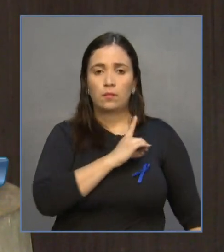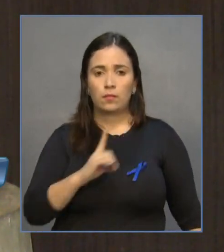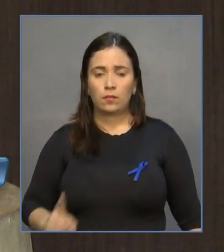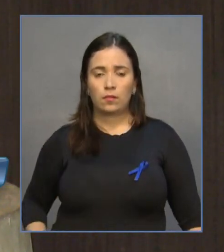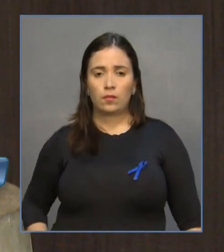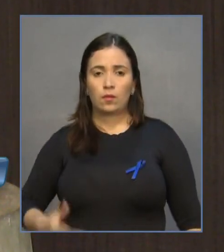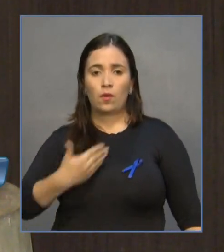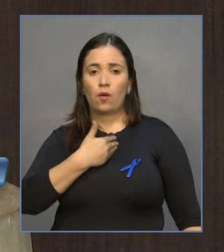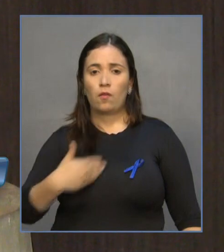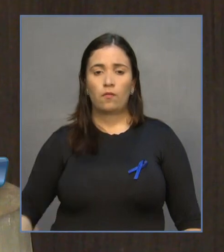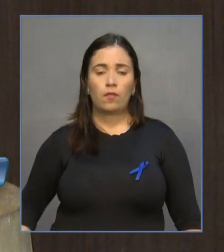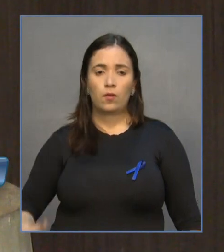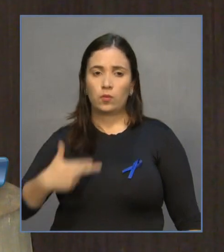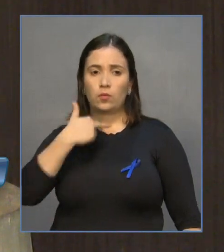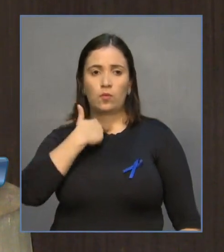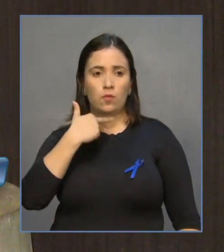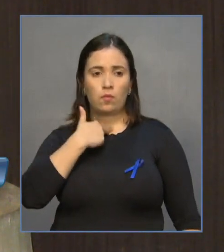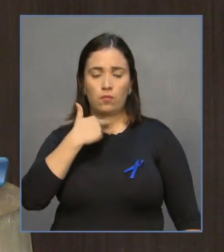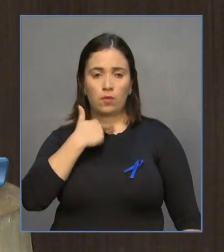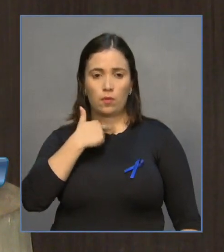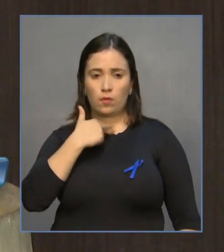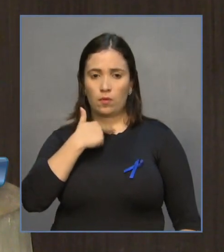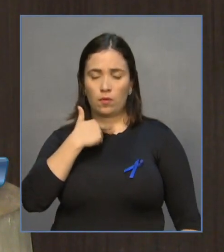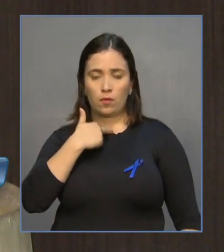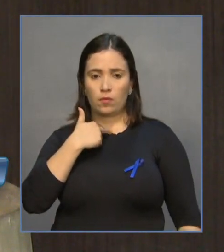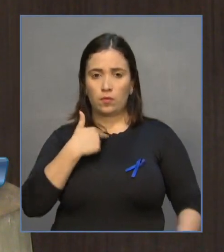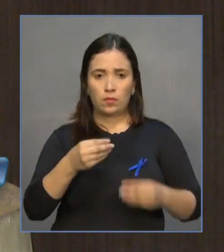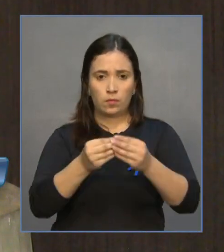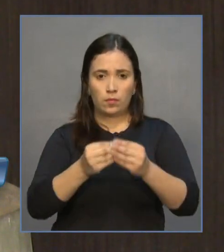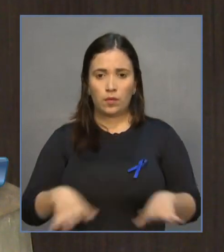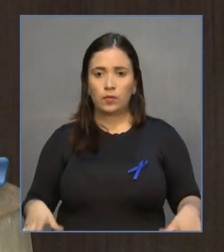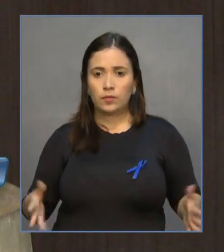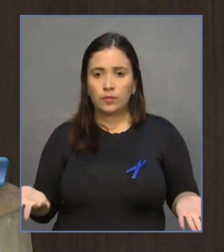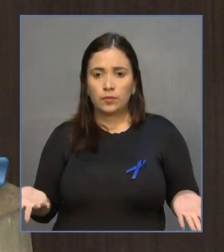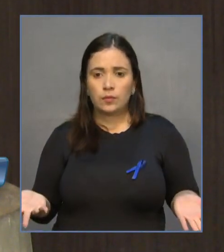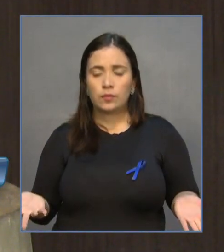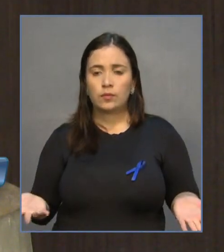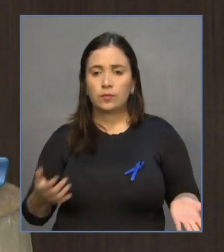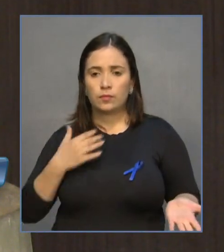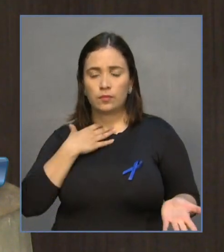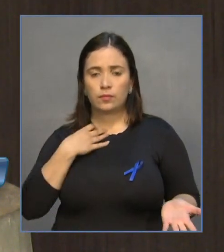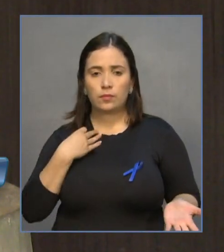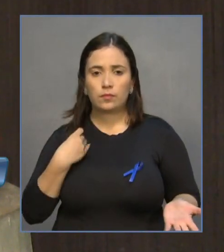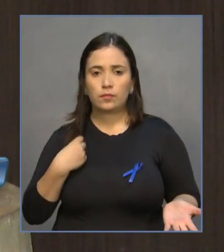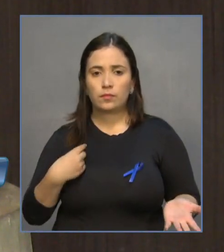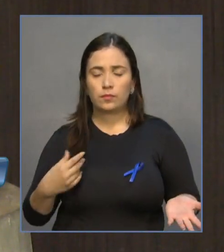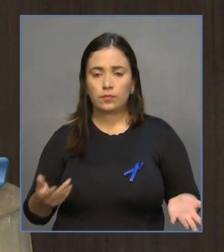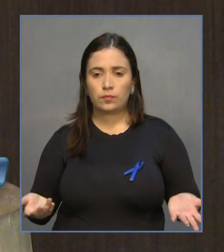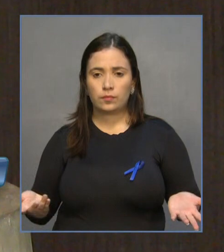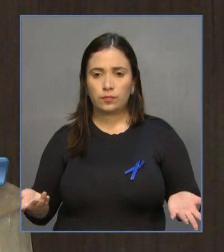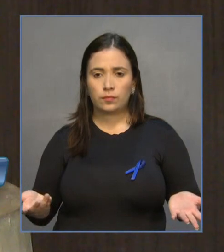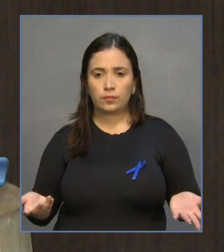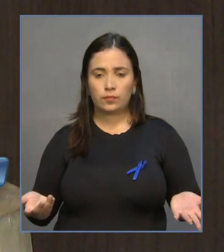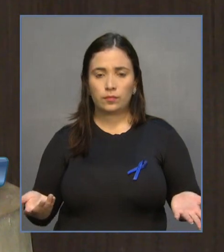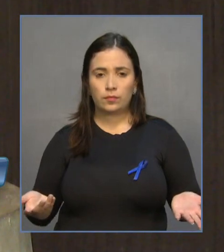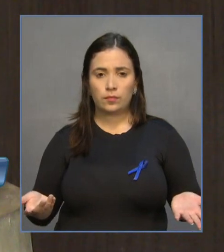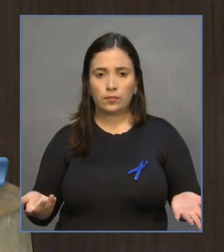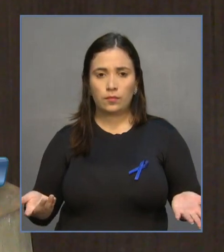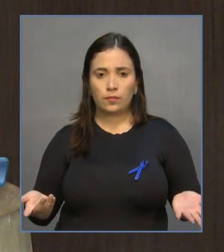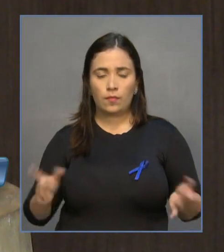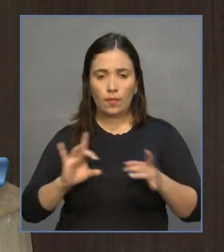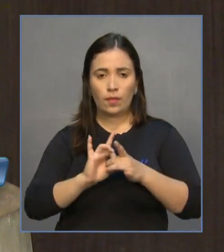não continue esse desatino. Isto é um completo desatino. Permitir